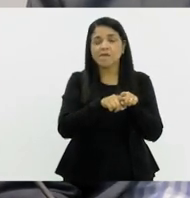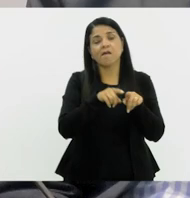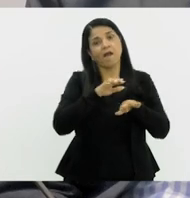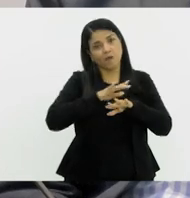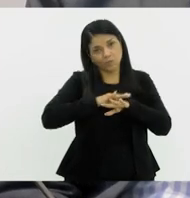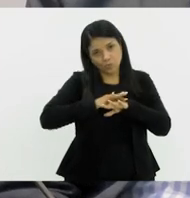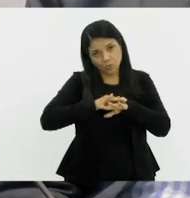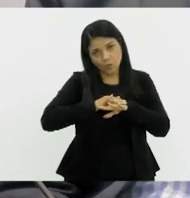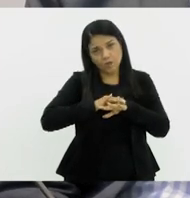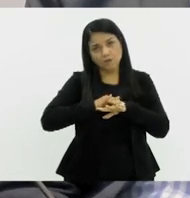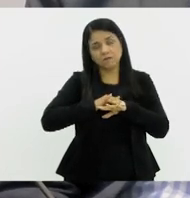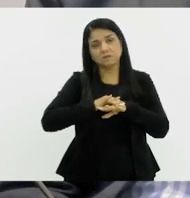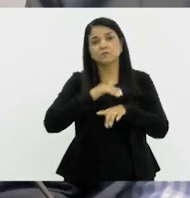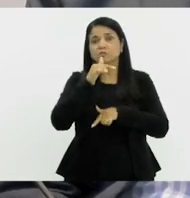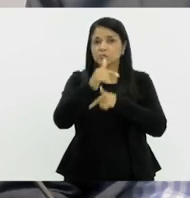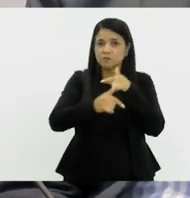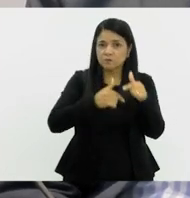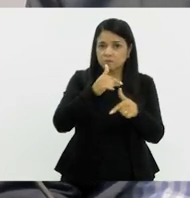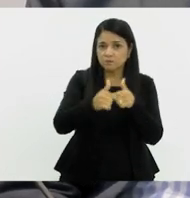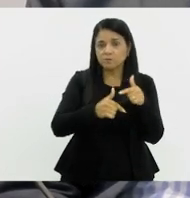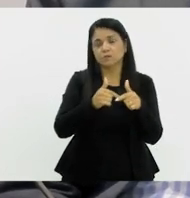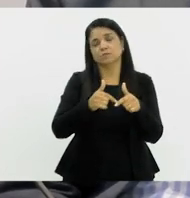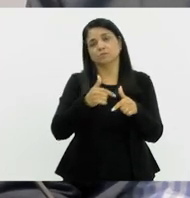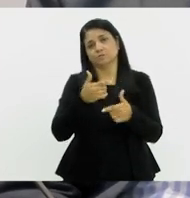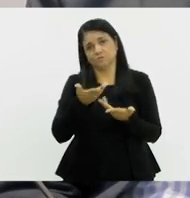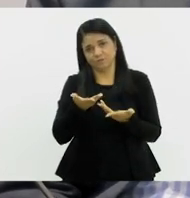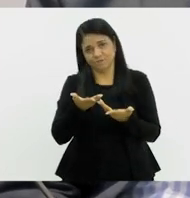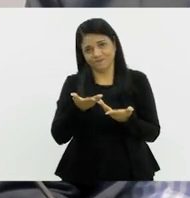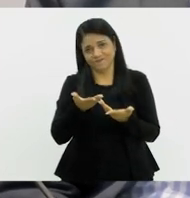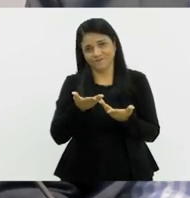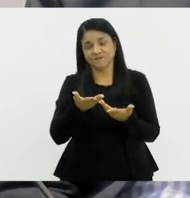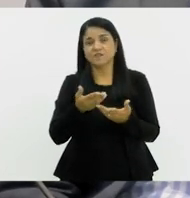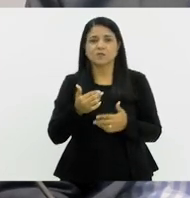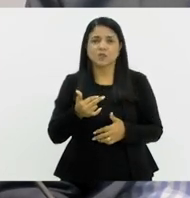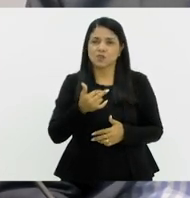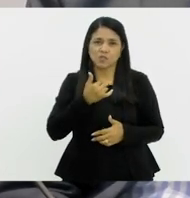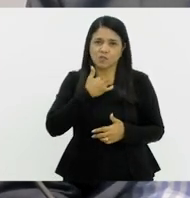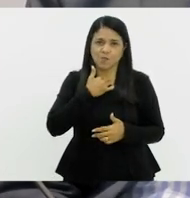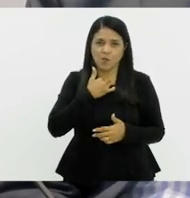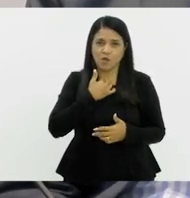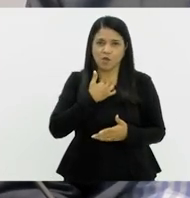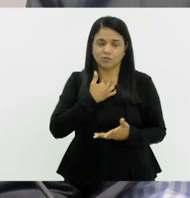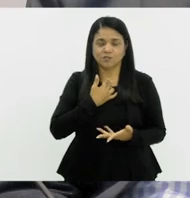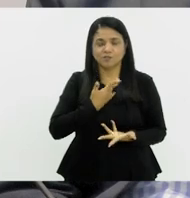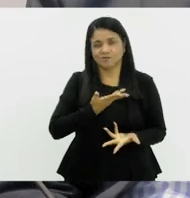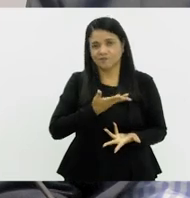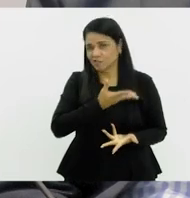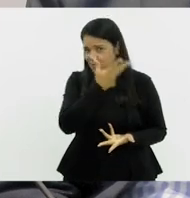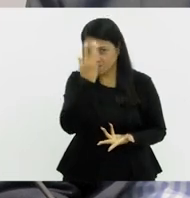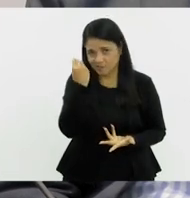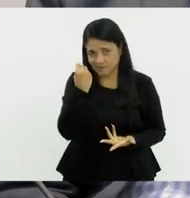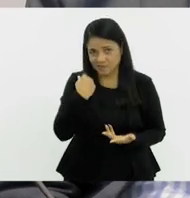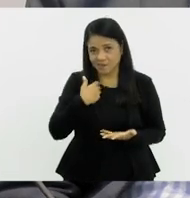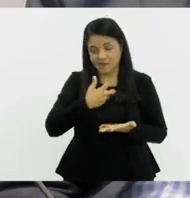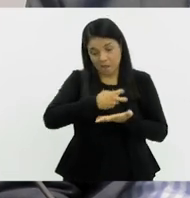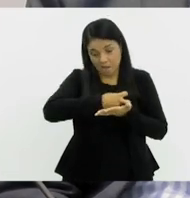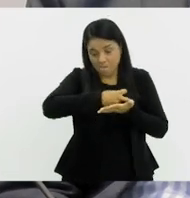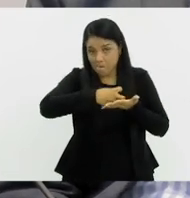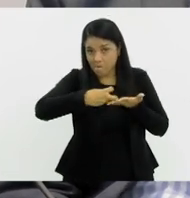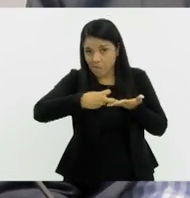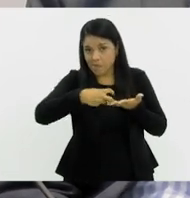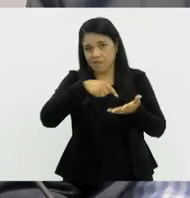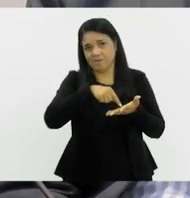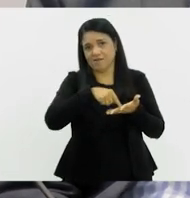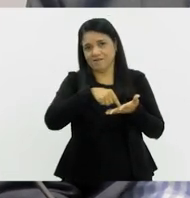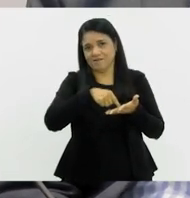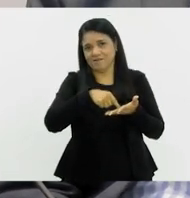adoecem os trabalhadores e as trabalhadoras, né? A gente não pode deixar de lembrar que a pena, né, não